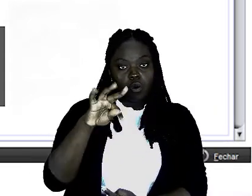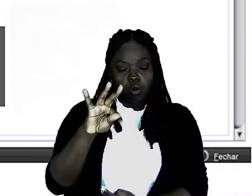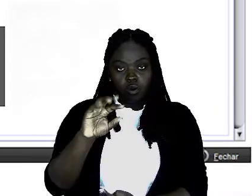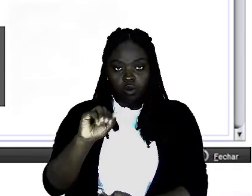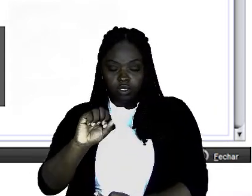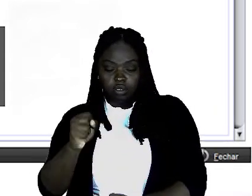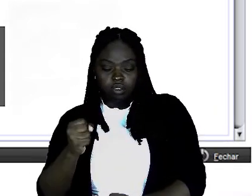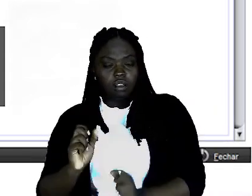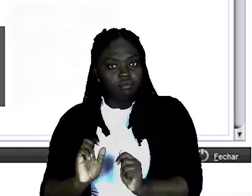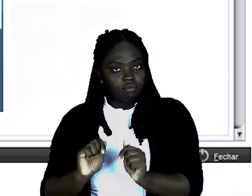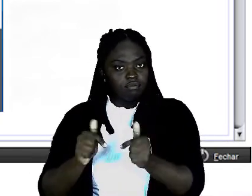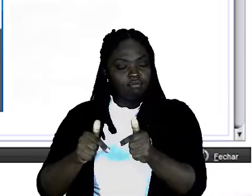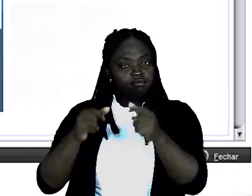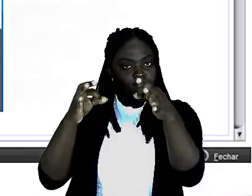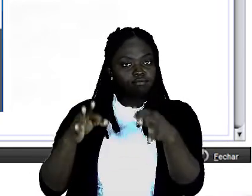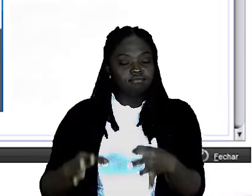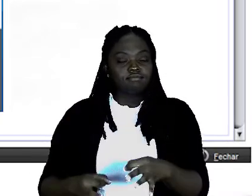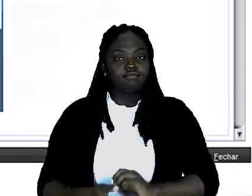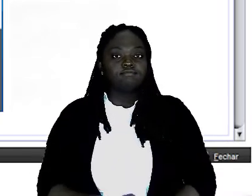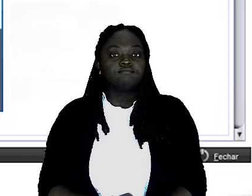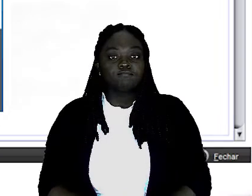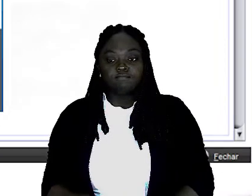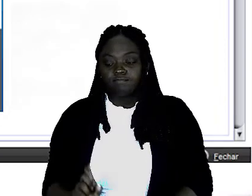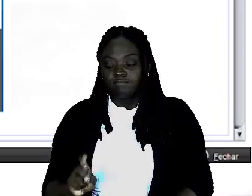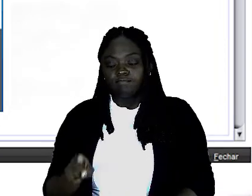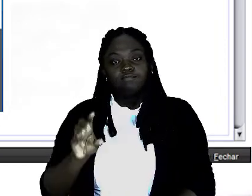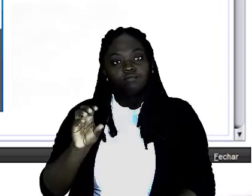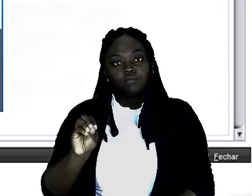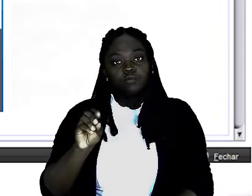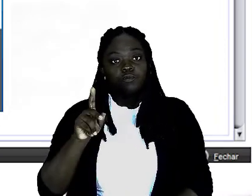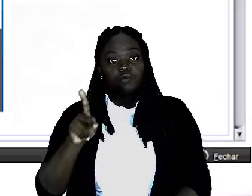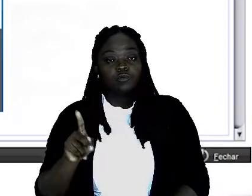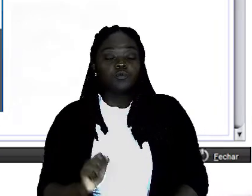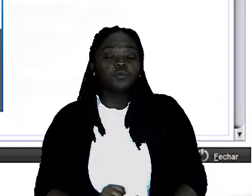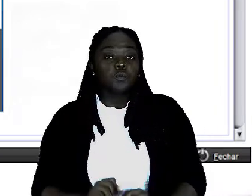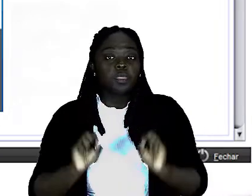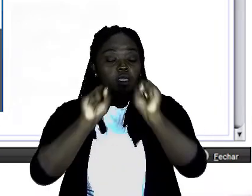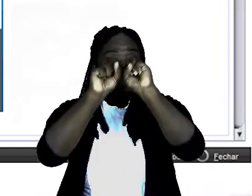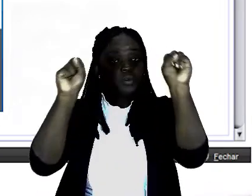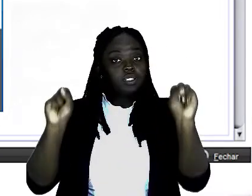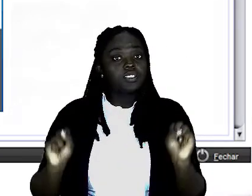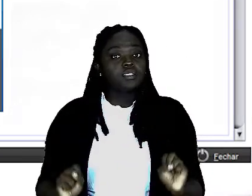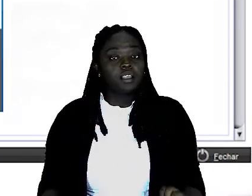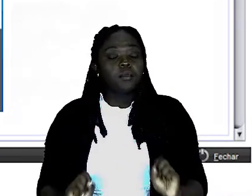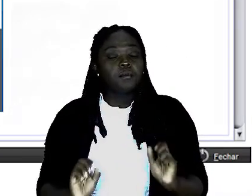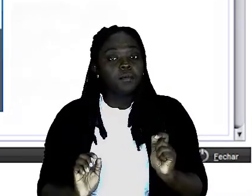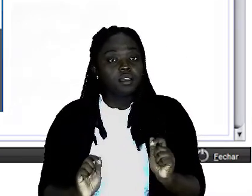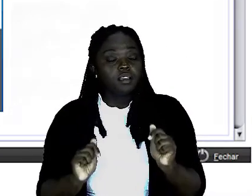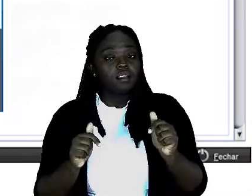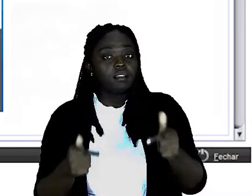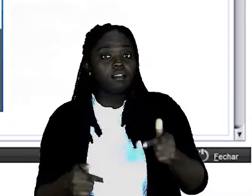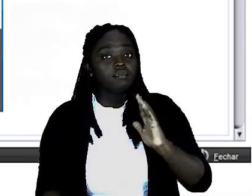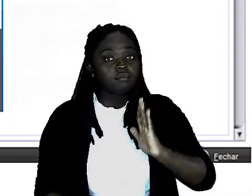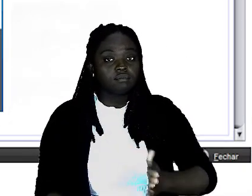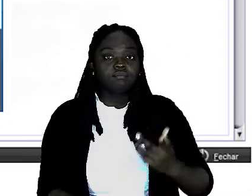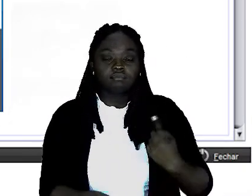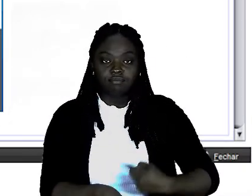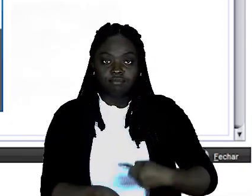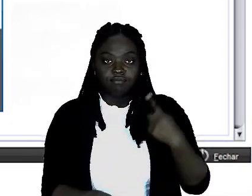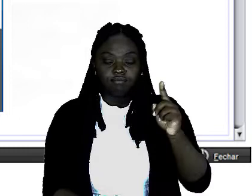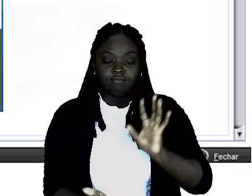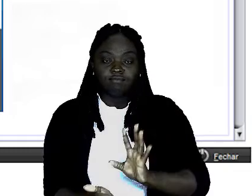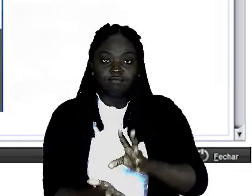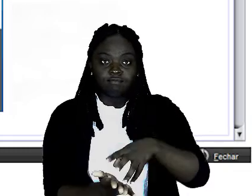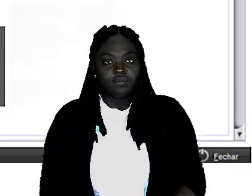sucesso. Clique em OK e o sistema atualizará automaticamente a cópia